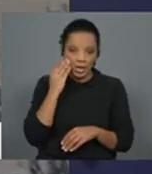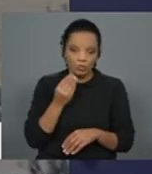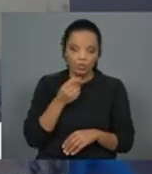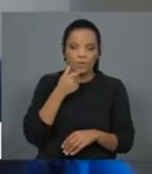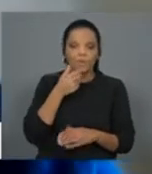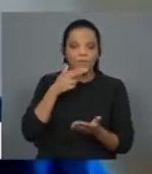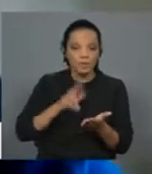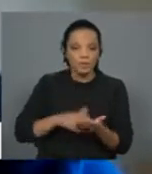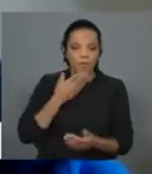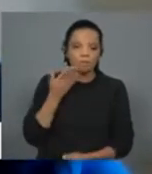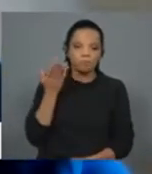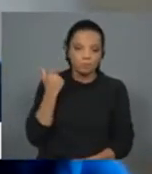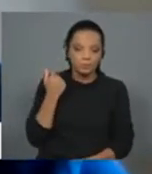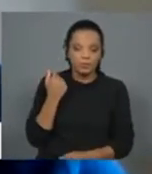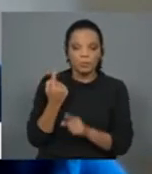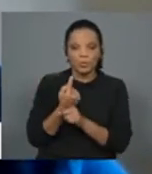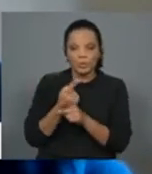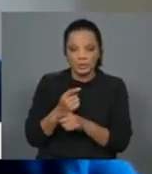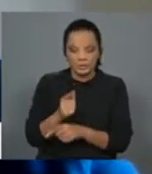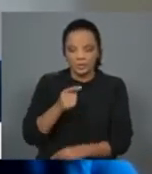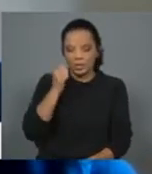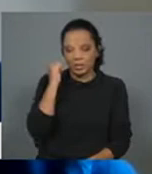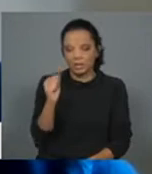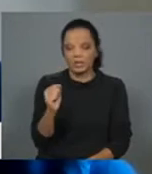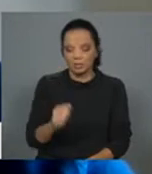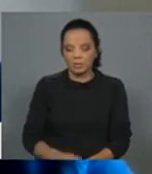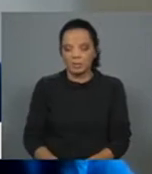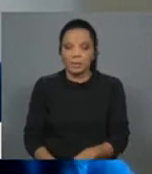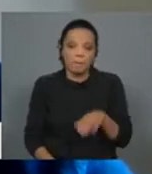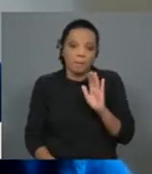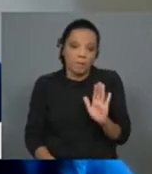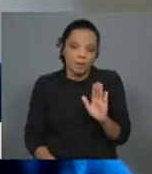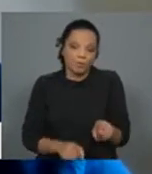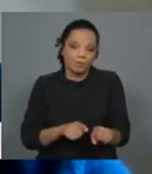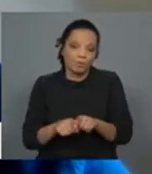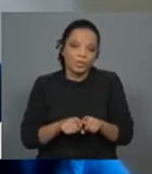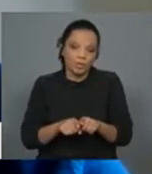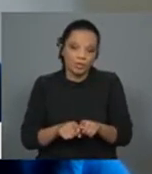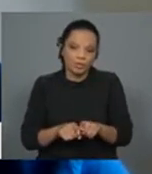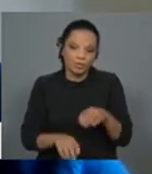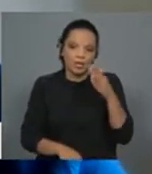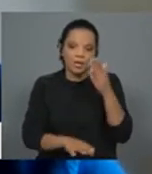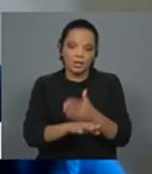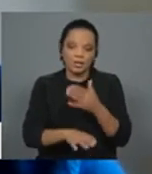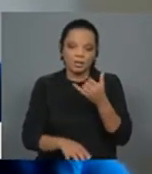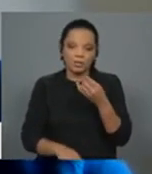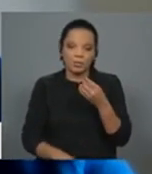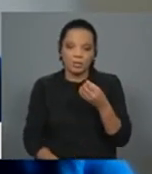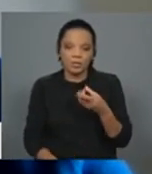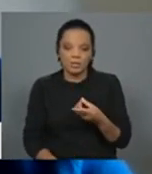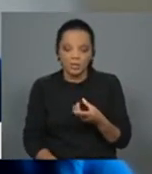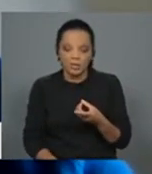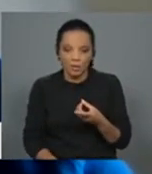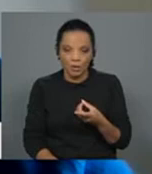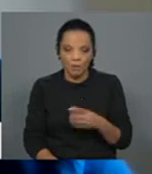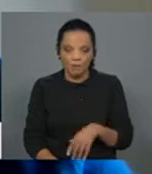pessoas numa coisa destas é absolutamente criminoso. Mas isto foram as políticas que nós tivemos até 2019 e que